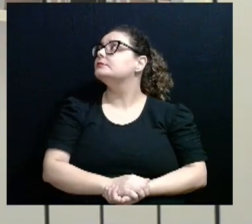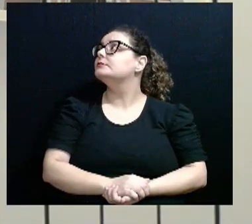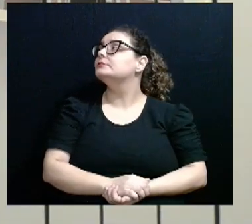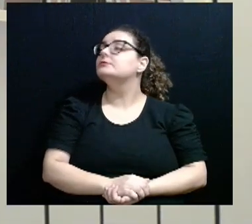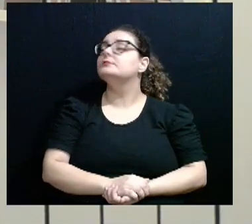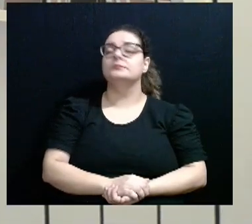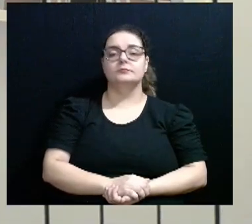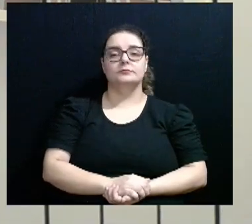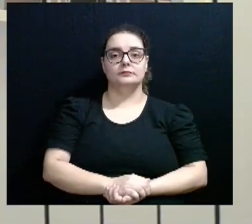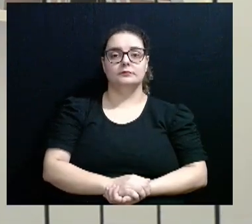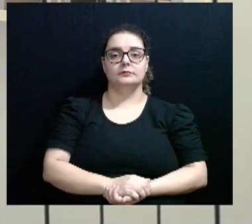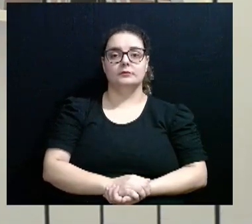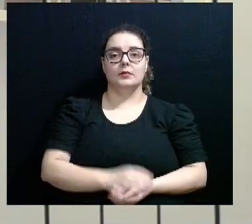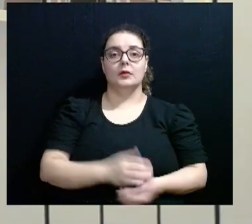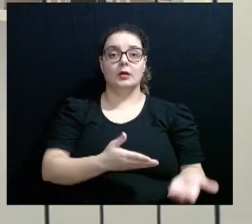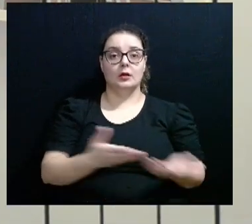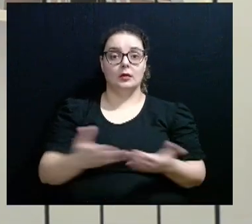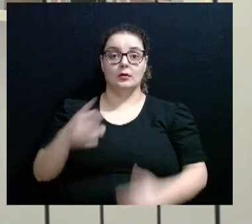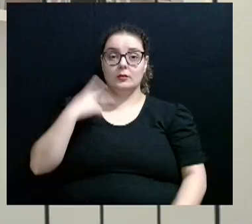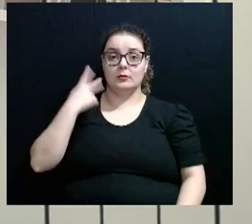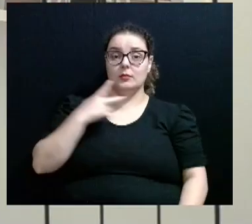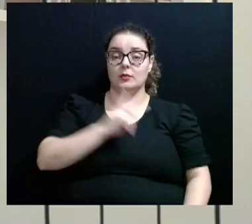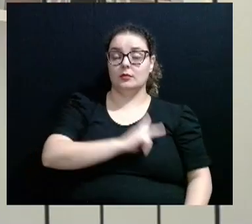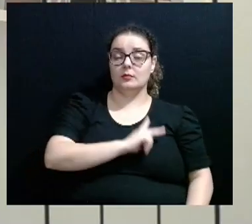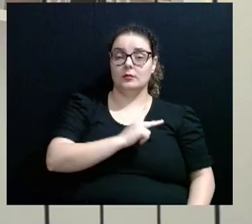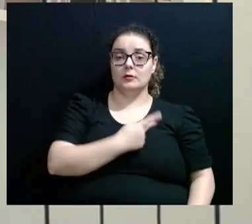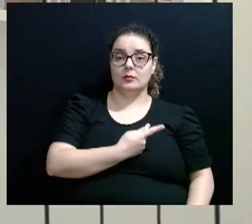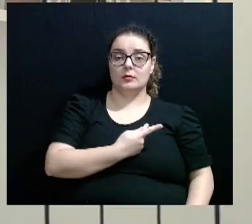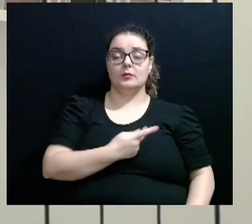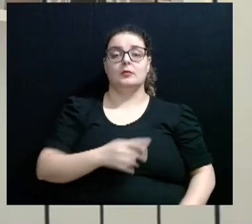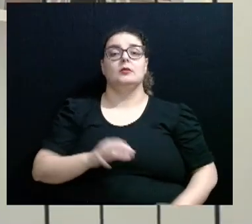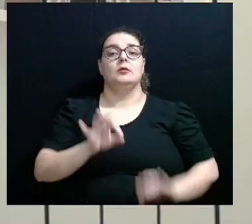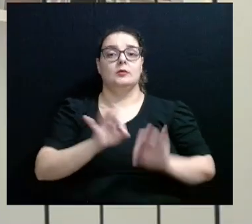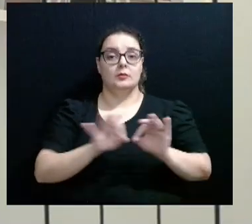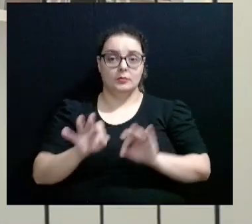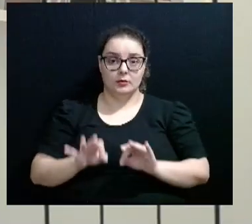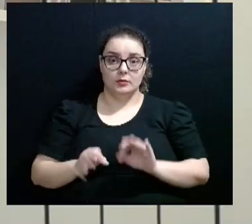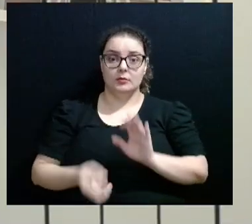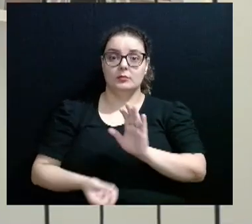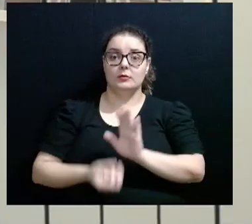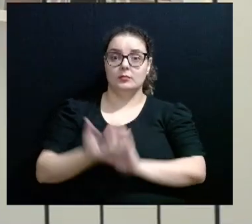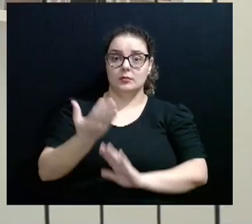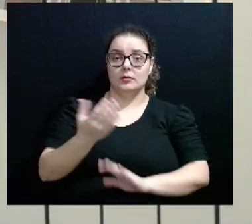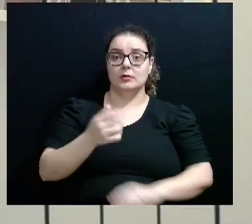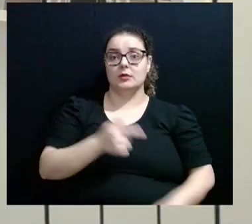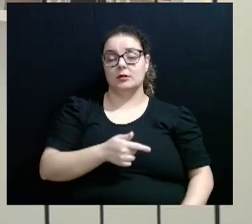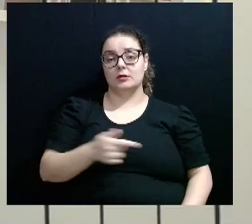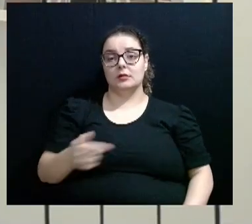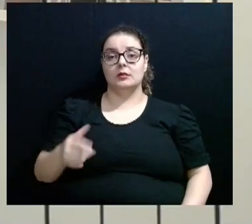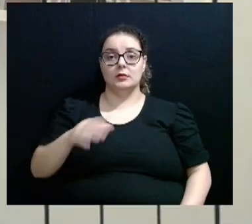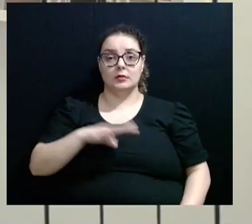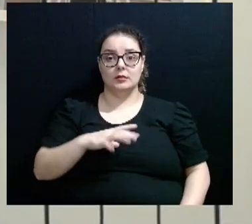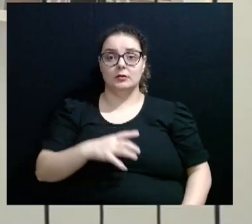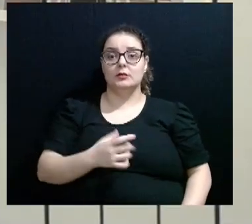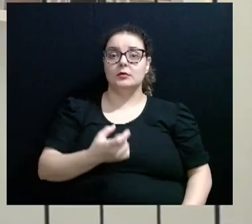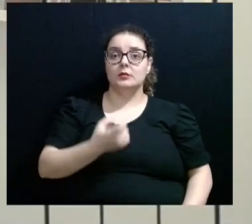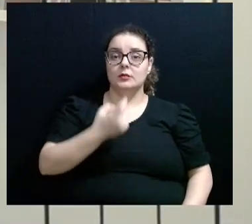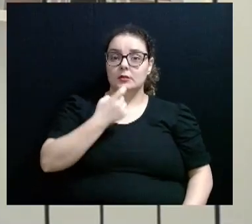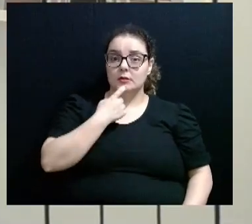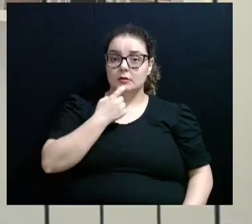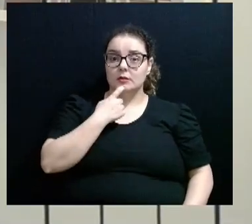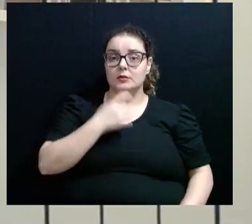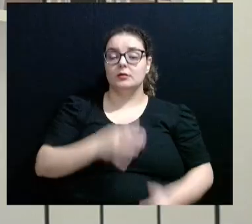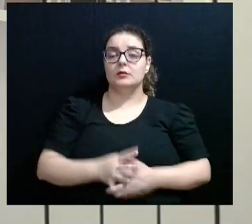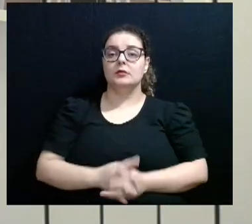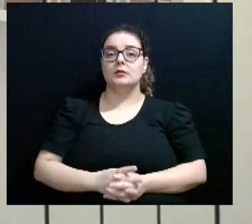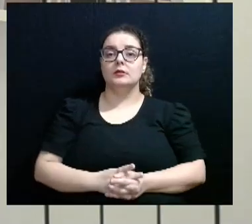Apresentado pelo vereador Paulo Haddad, o projeto para a criação da Semana Municipal da Dança em Campinas foi aprovado